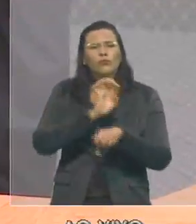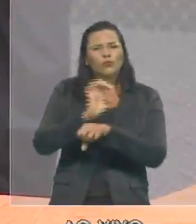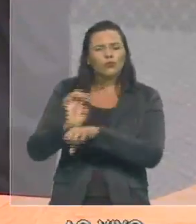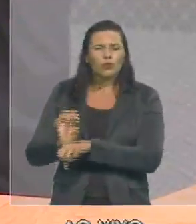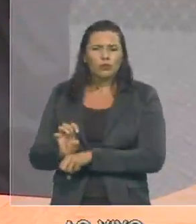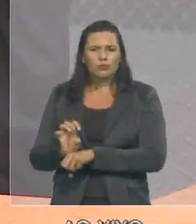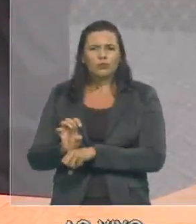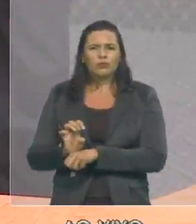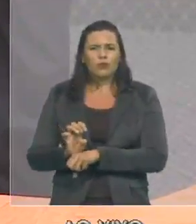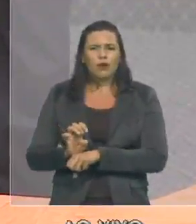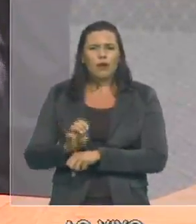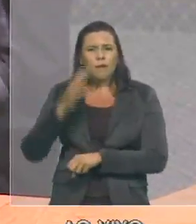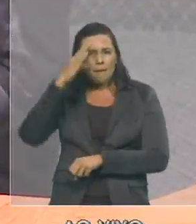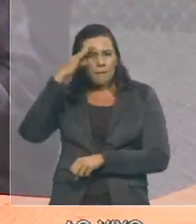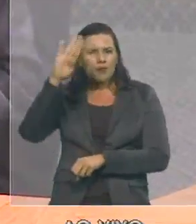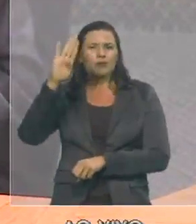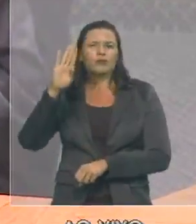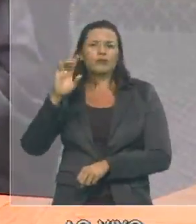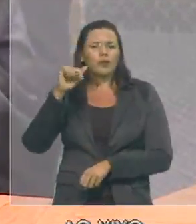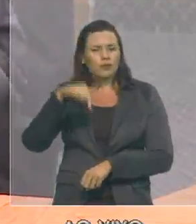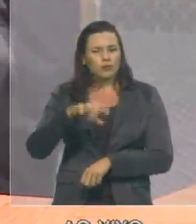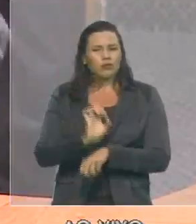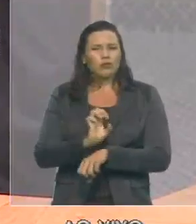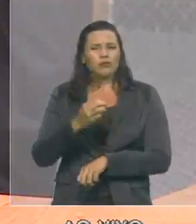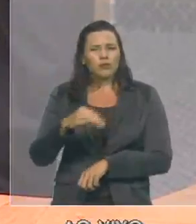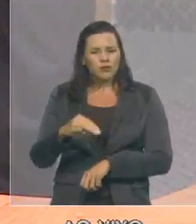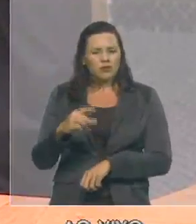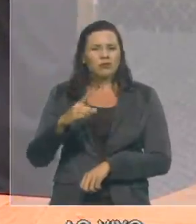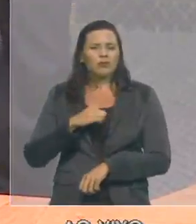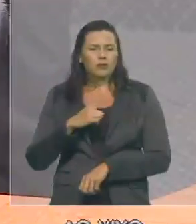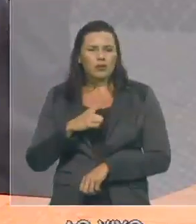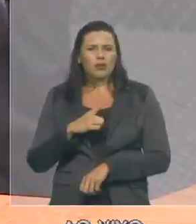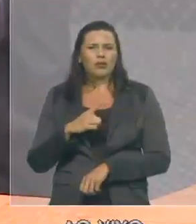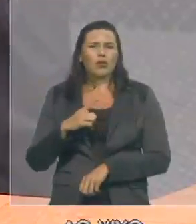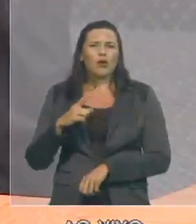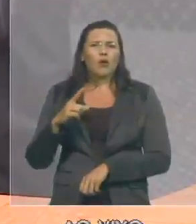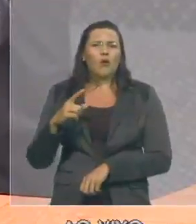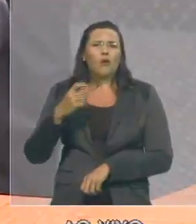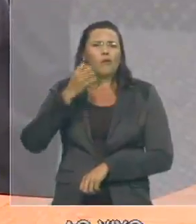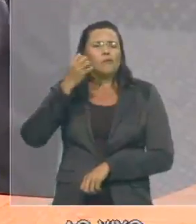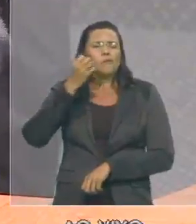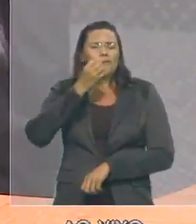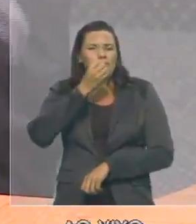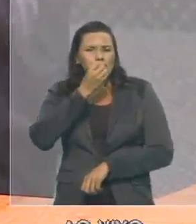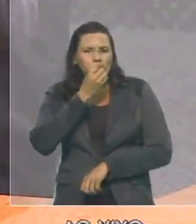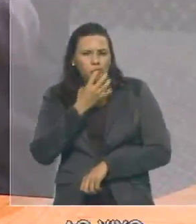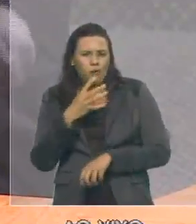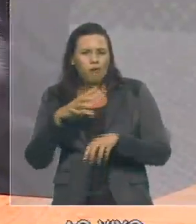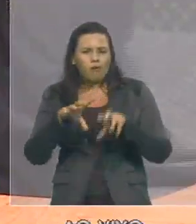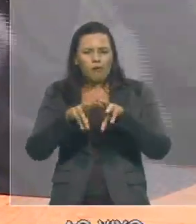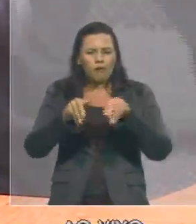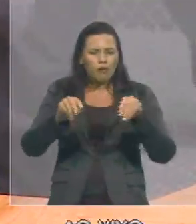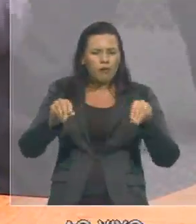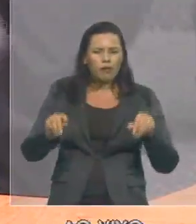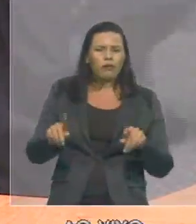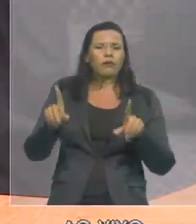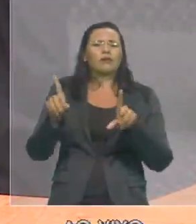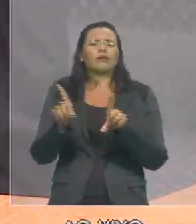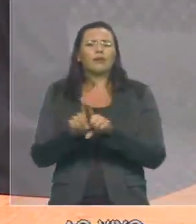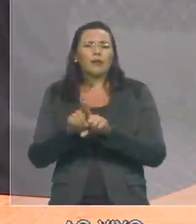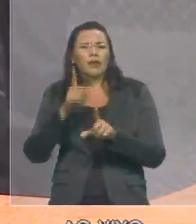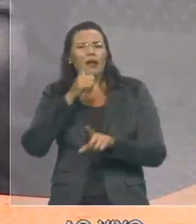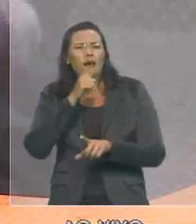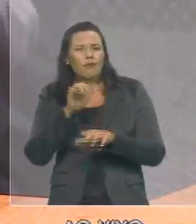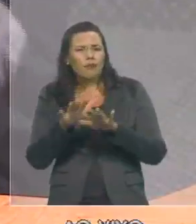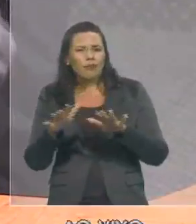propícias. E eu já apresentei aqui um relatório, inclusive, falando do relatório que foi produzido pelo Ministério, eu falei a ela, ela tem conhecimento do